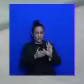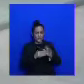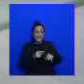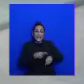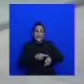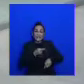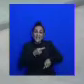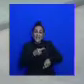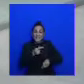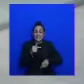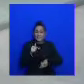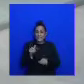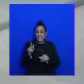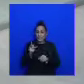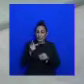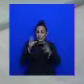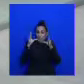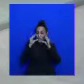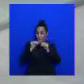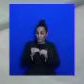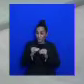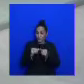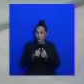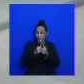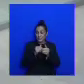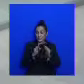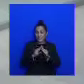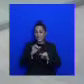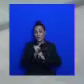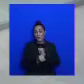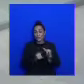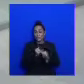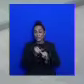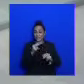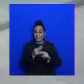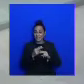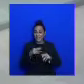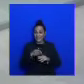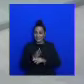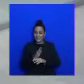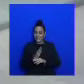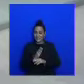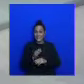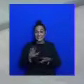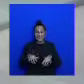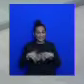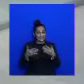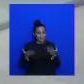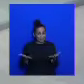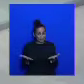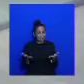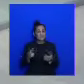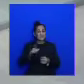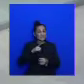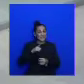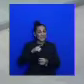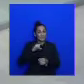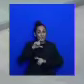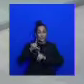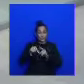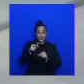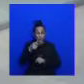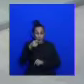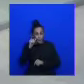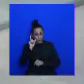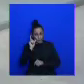aposta até às 19 horas numa lotérica perto de você ou pelos canais eletrônicos das Loterias Caixa. Então, tivemos